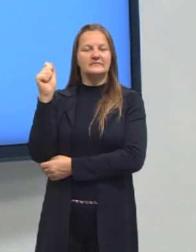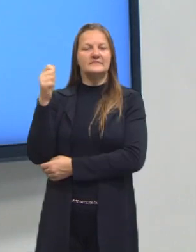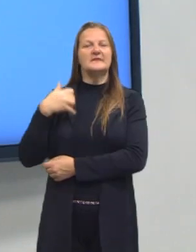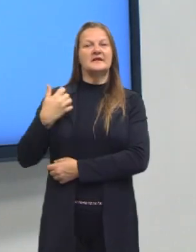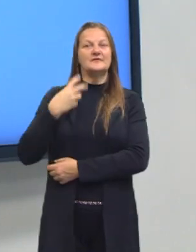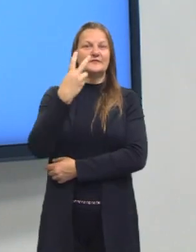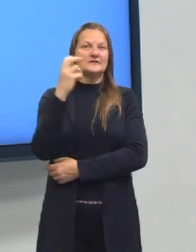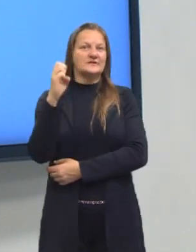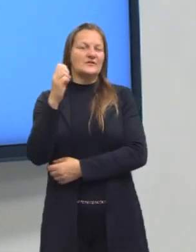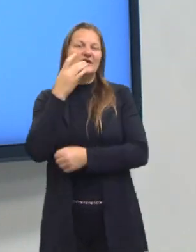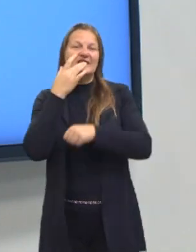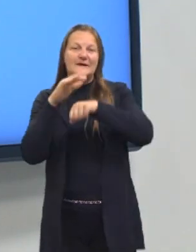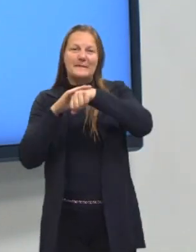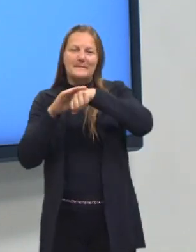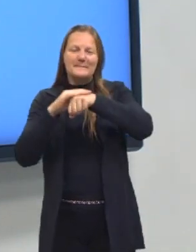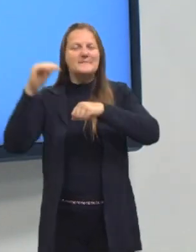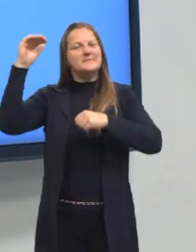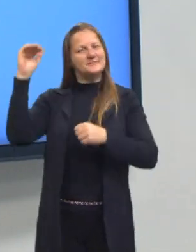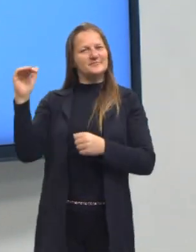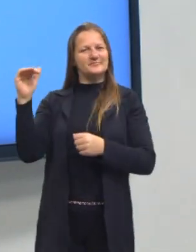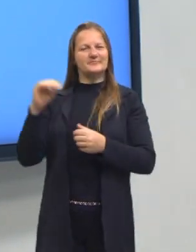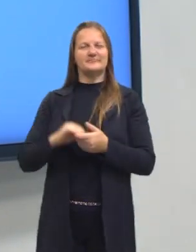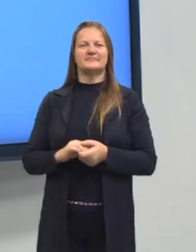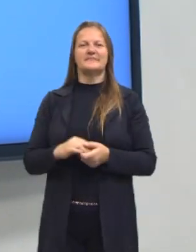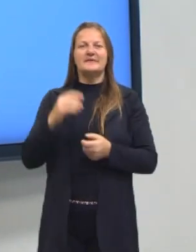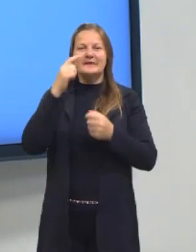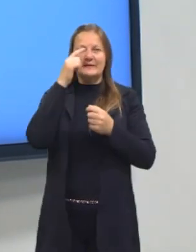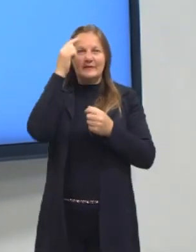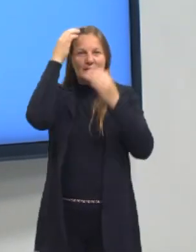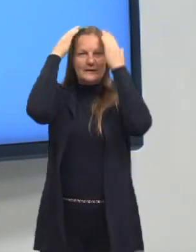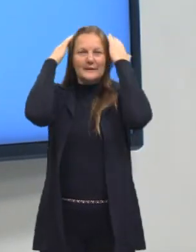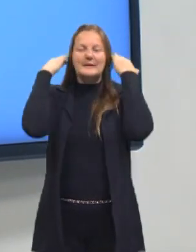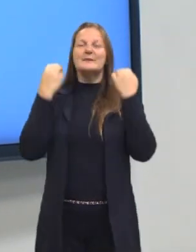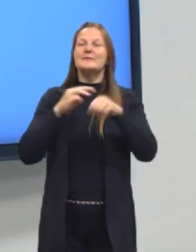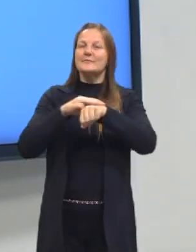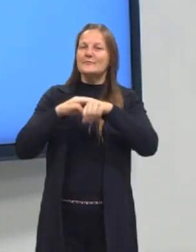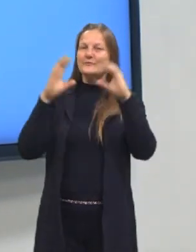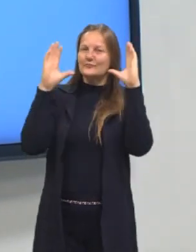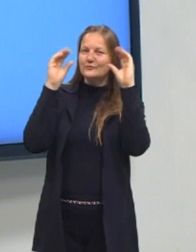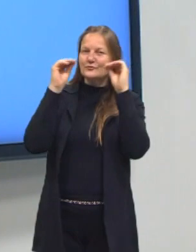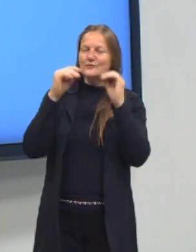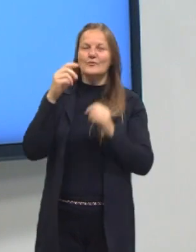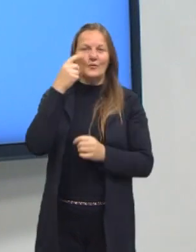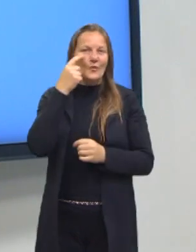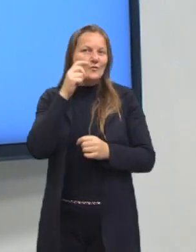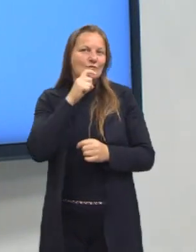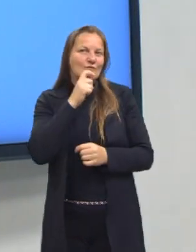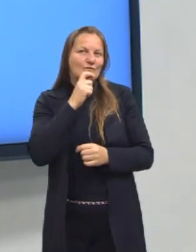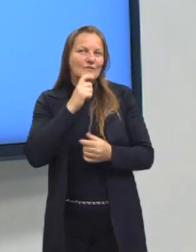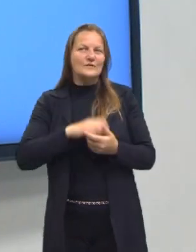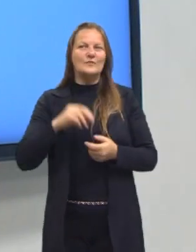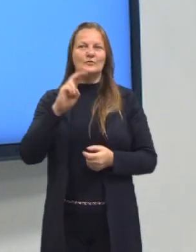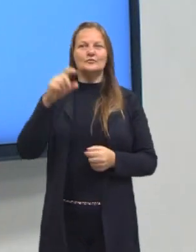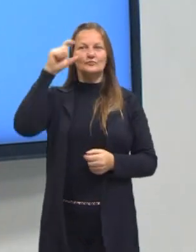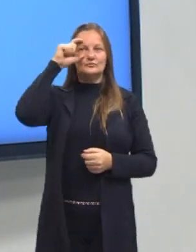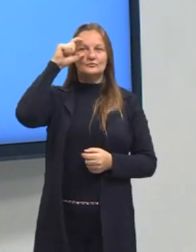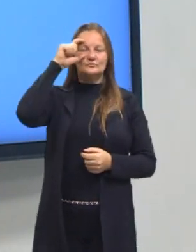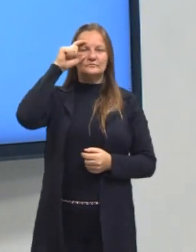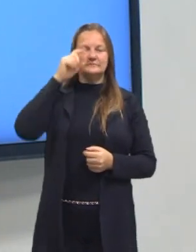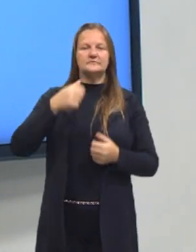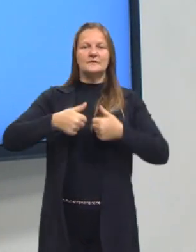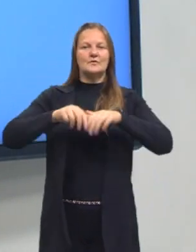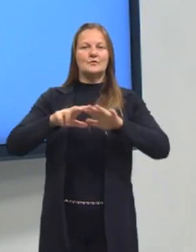sou branca de baixa estatura cabelos castanhos escuros olhos verdes uso óculos